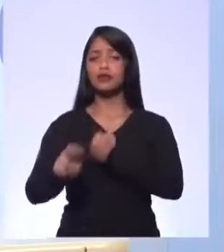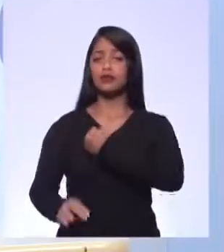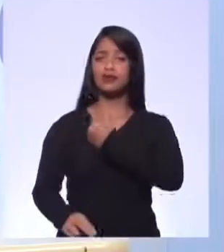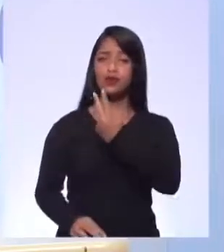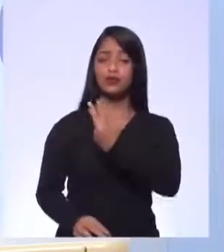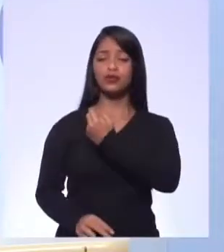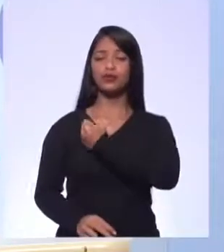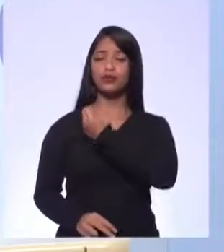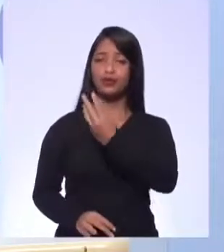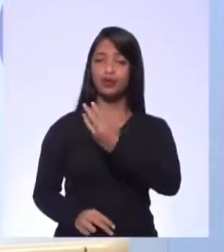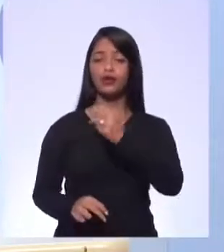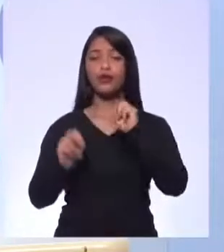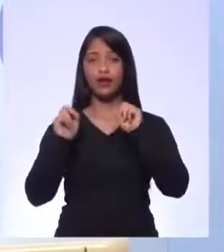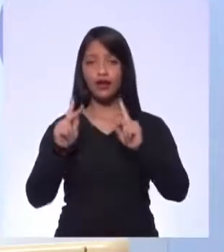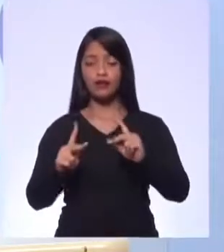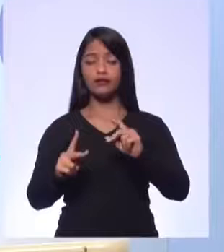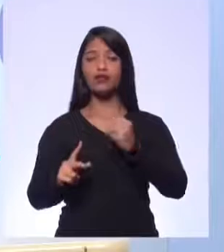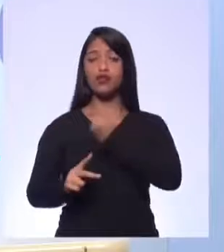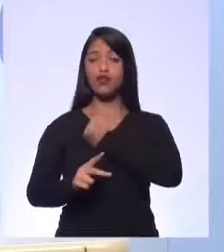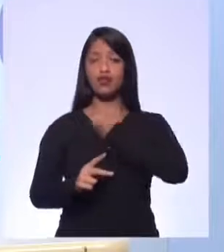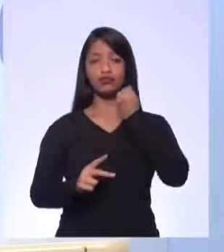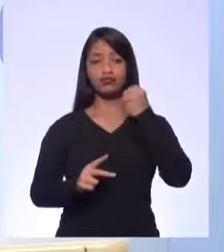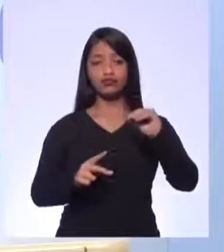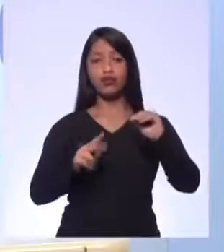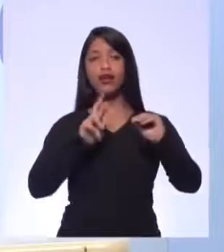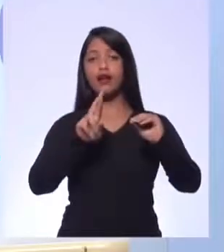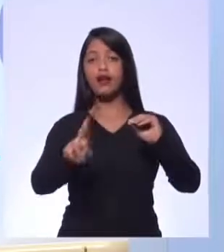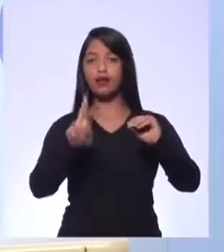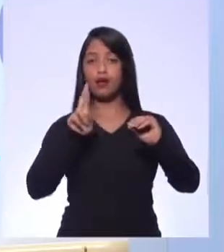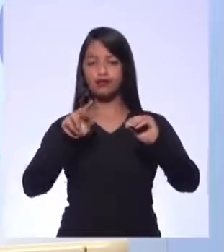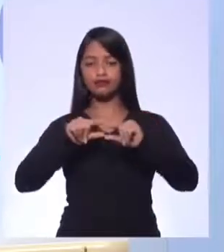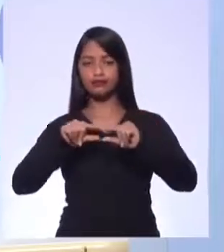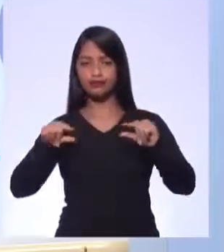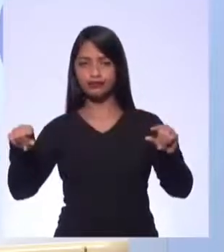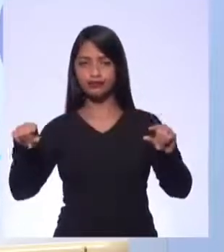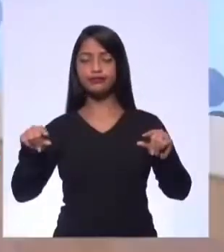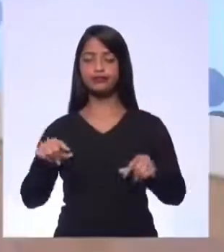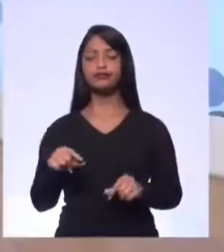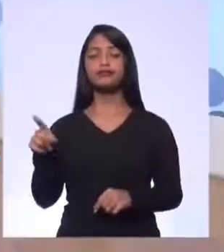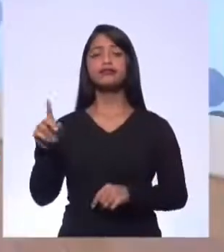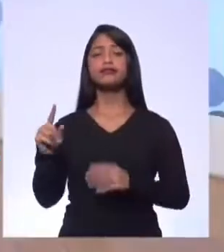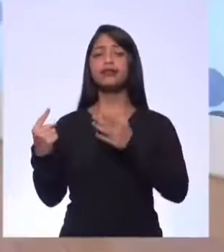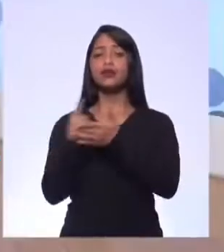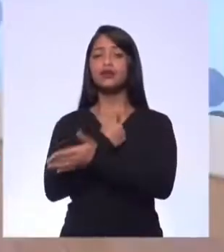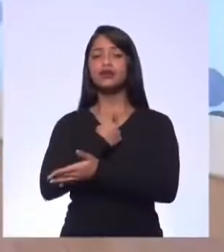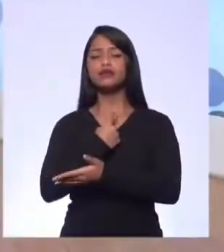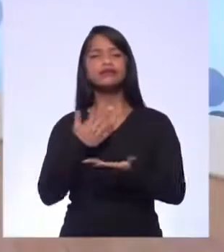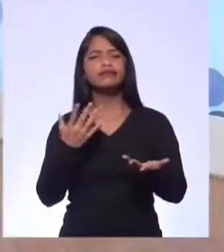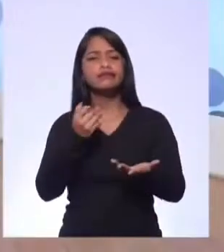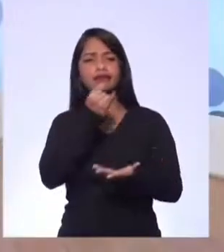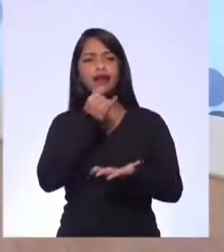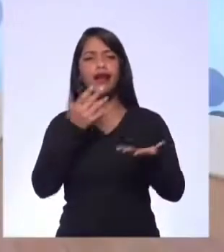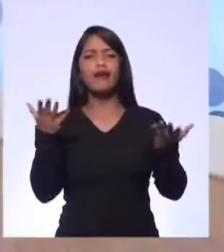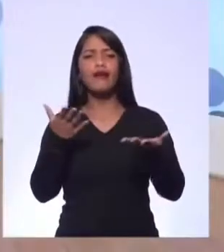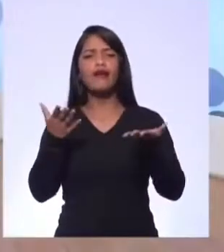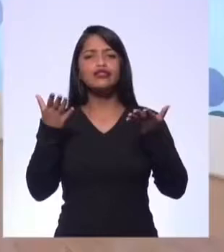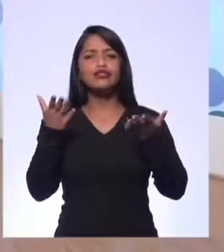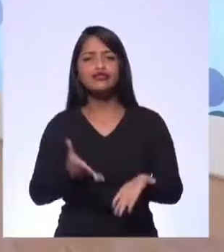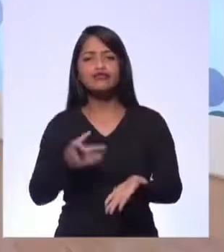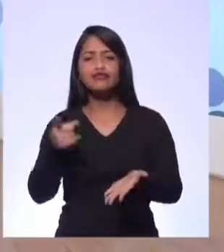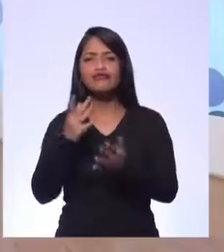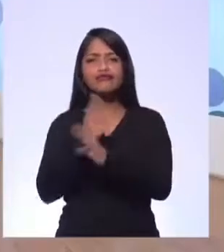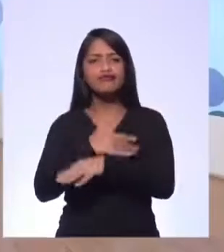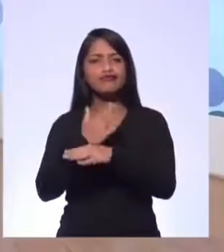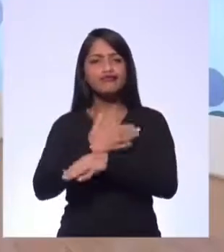can't. Coloquem o número e a resposta. Ela está perguntando se alguma coisa pode acontecer ou não, né? Para quem chegou agora e o pessoal falando que está meio perdido.